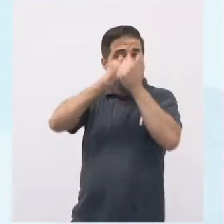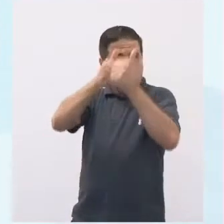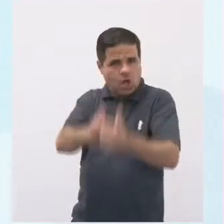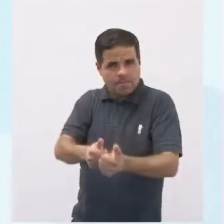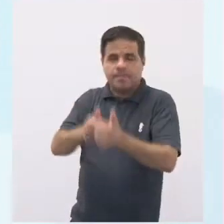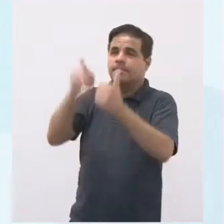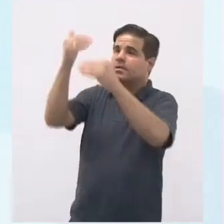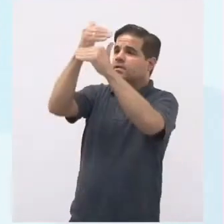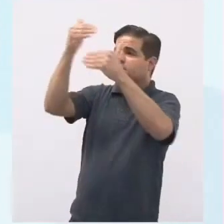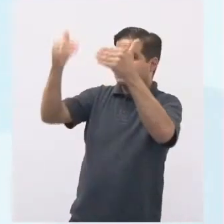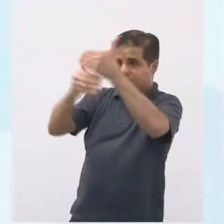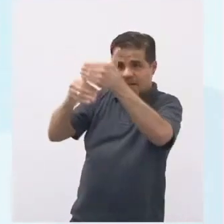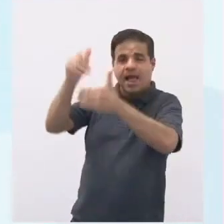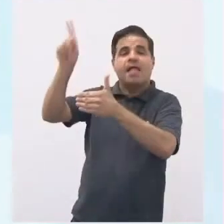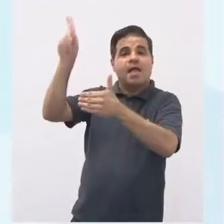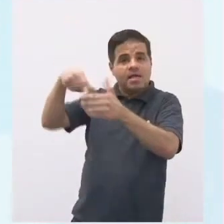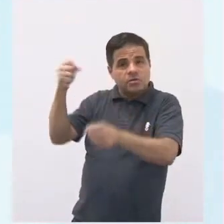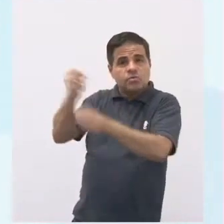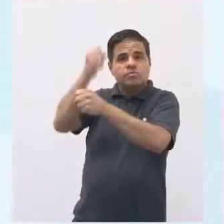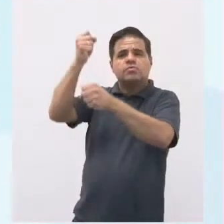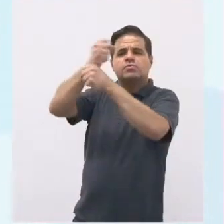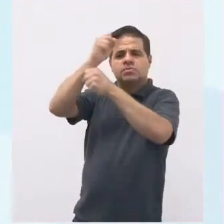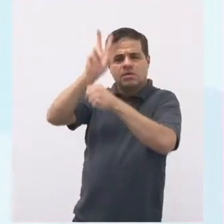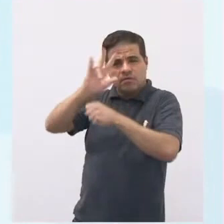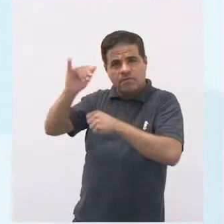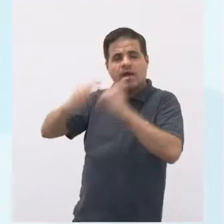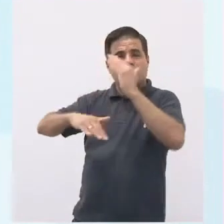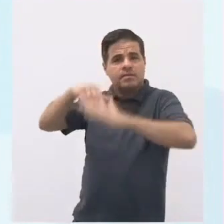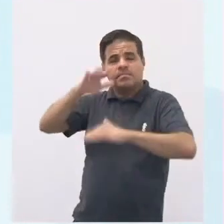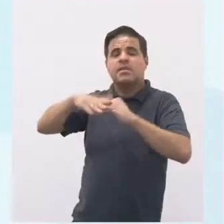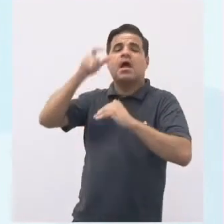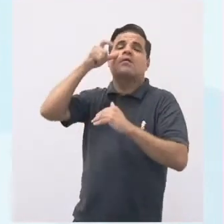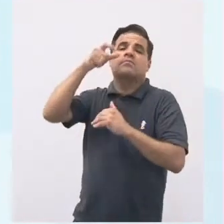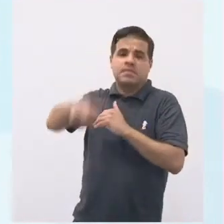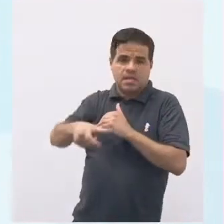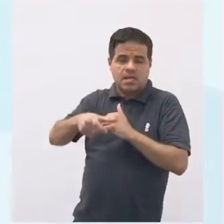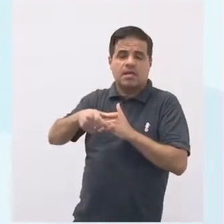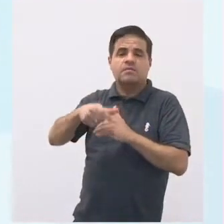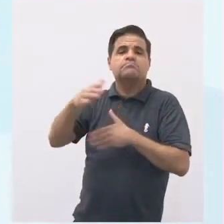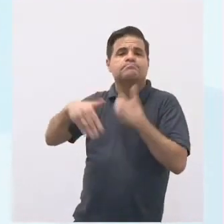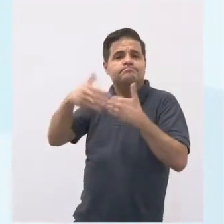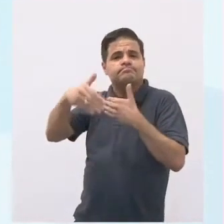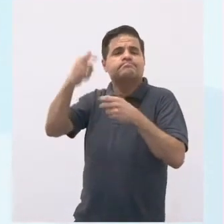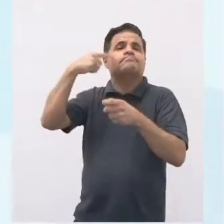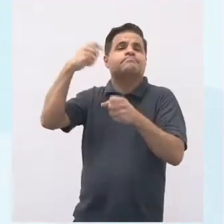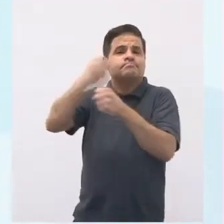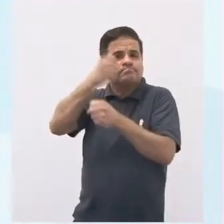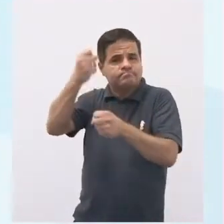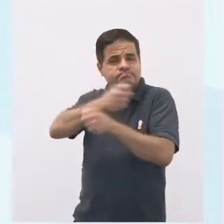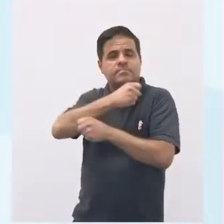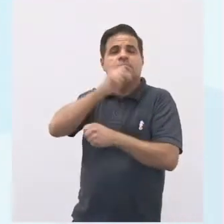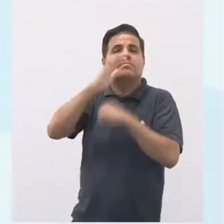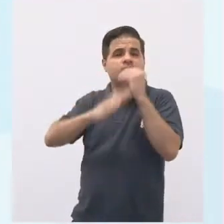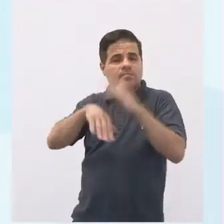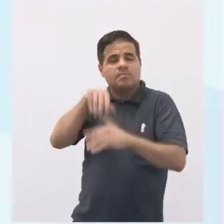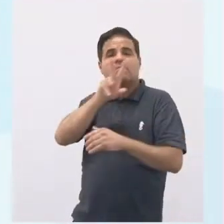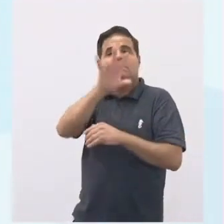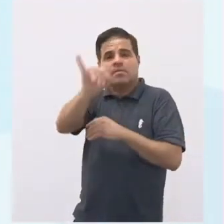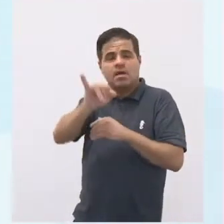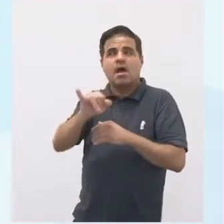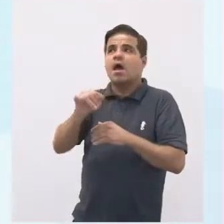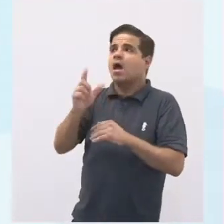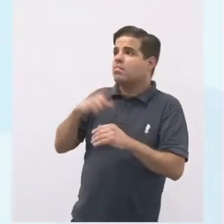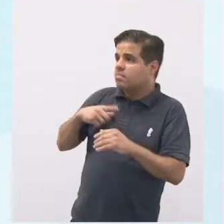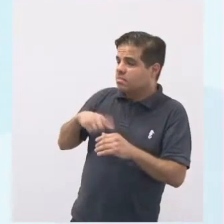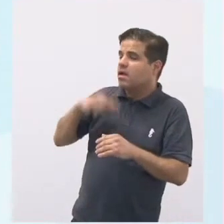no slide, essa construção ela vai depender muito dos interesses das ações a serem construídas. Ela vai